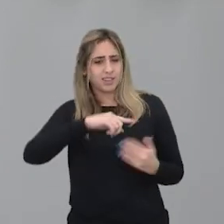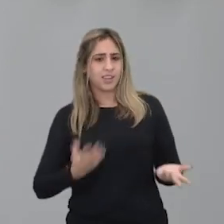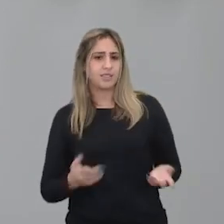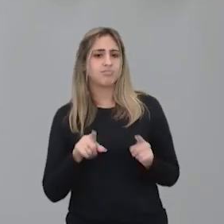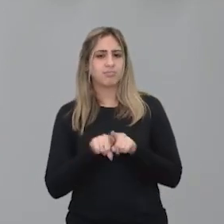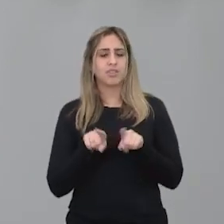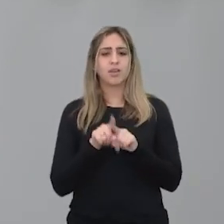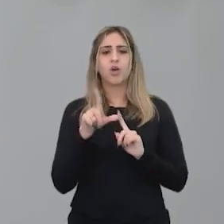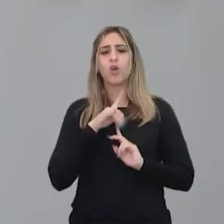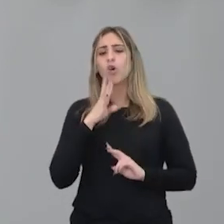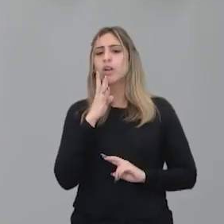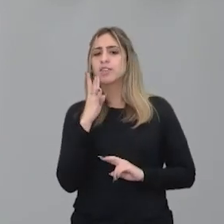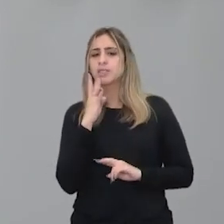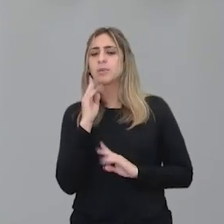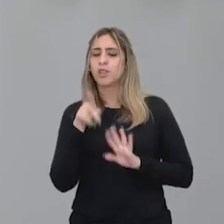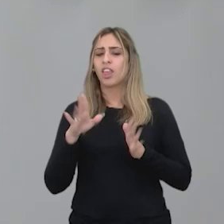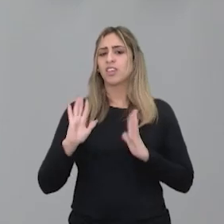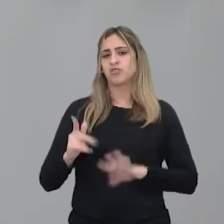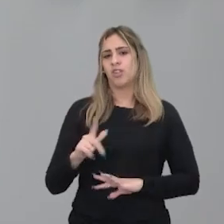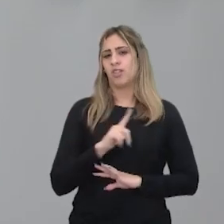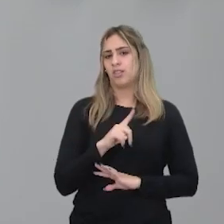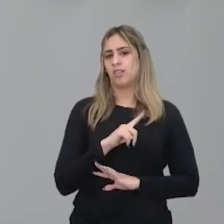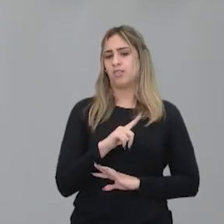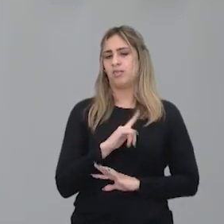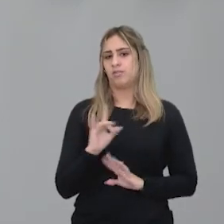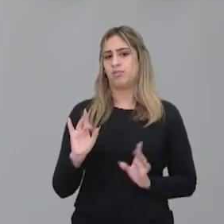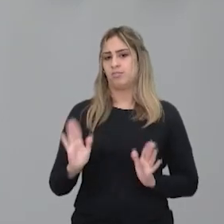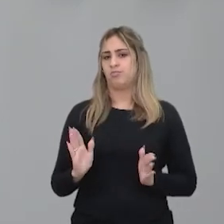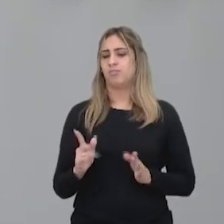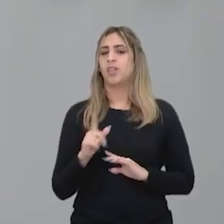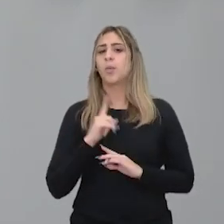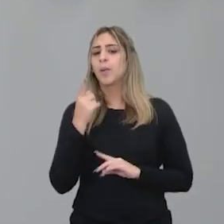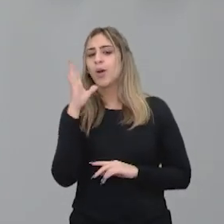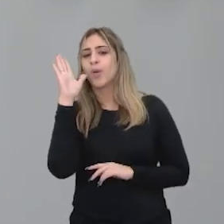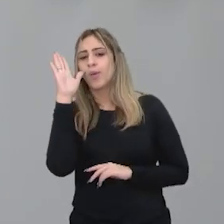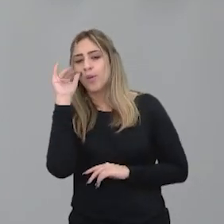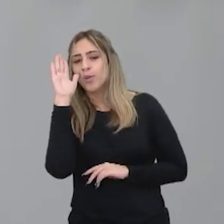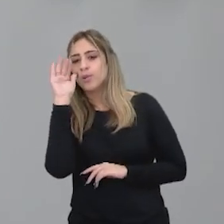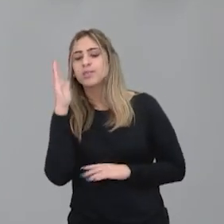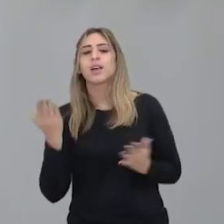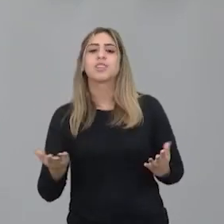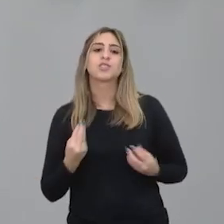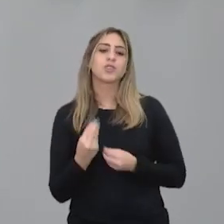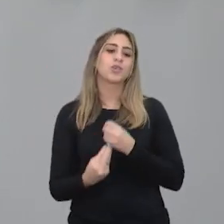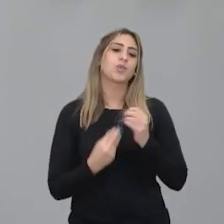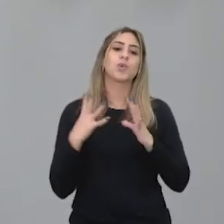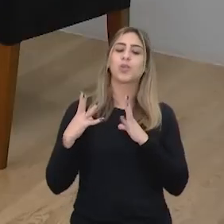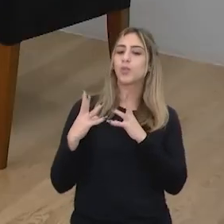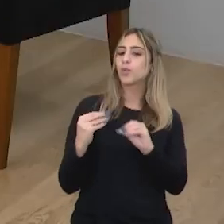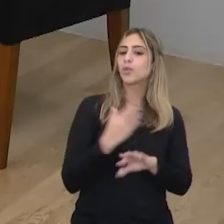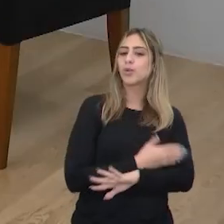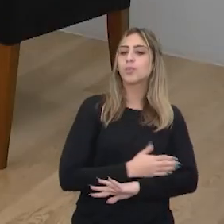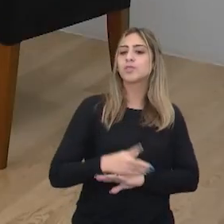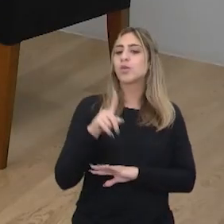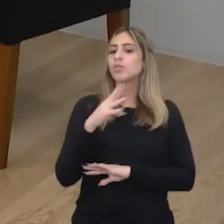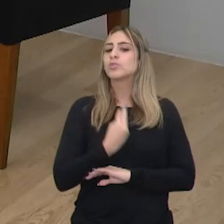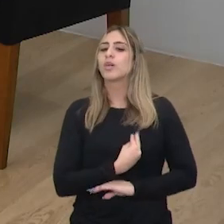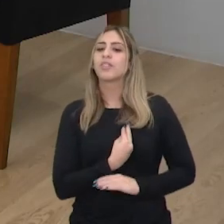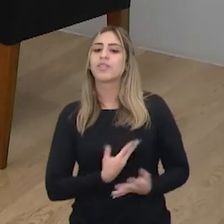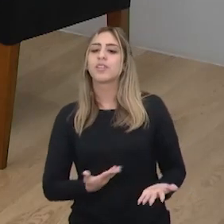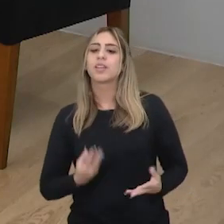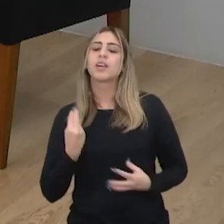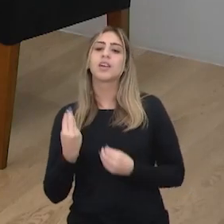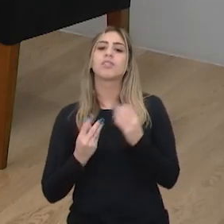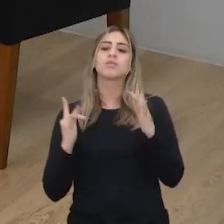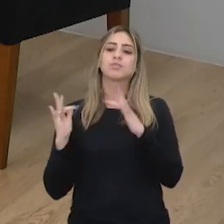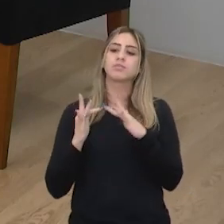aí com o conhecimento que ela já teve, né? E aí, uma curiosidade, né? Como tudo começou na sua vida? Quando que você, além